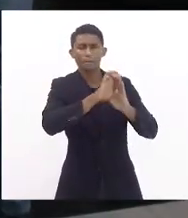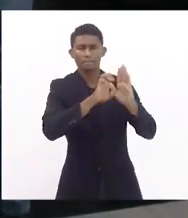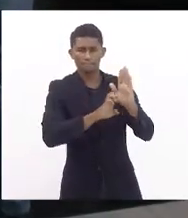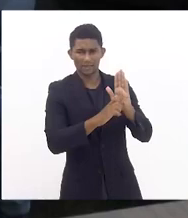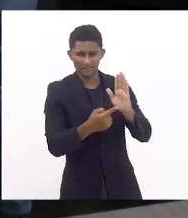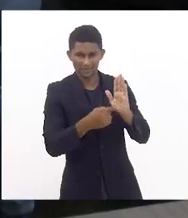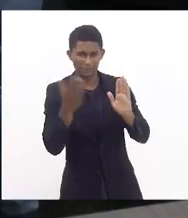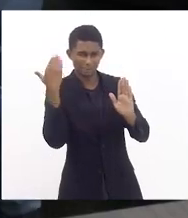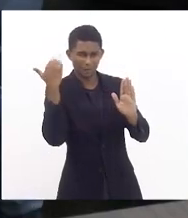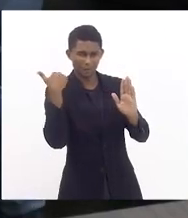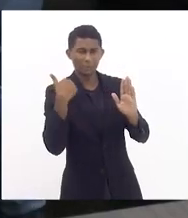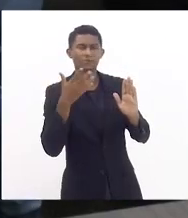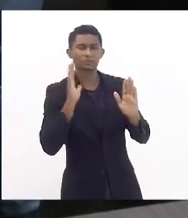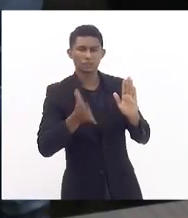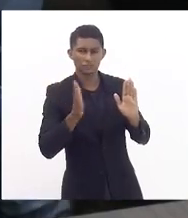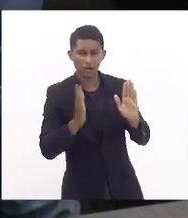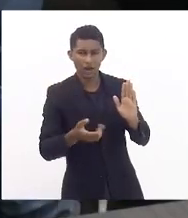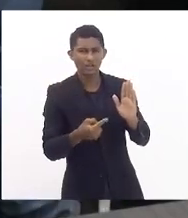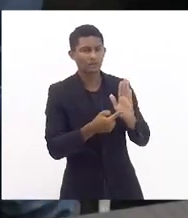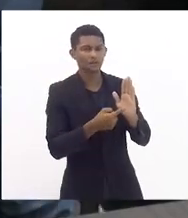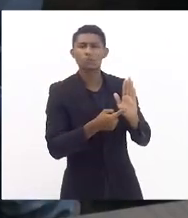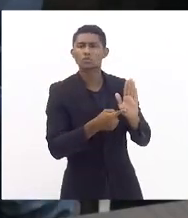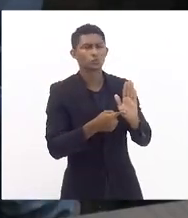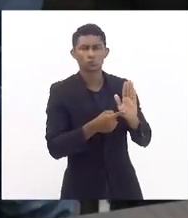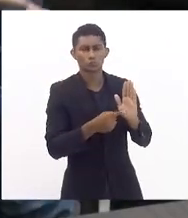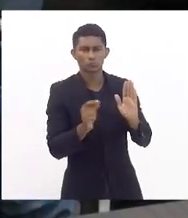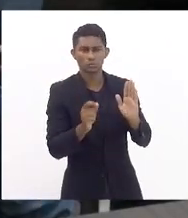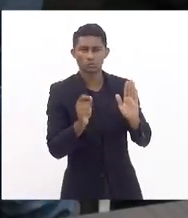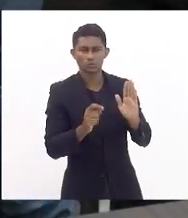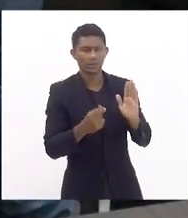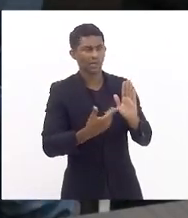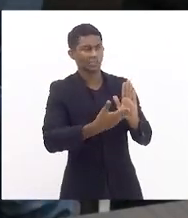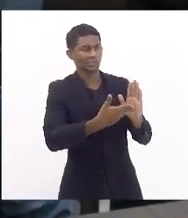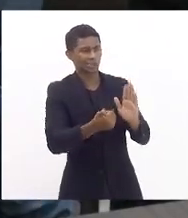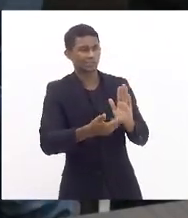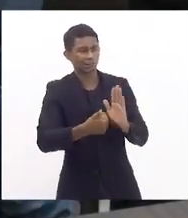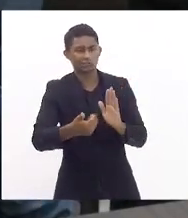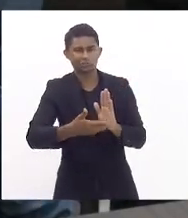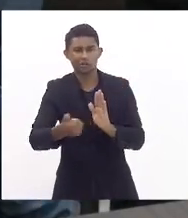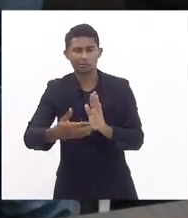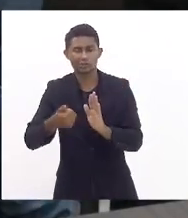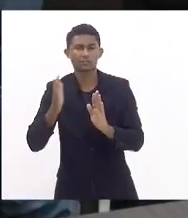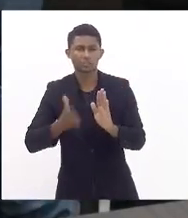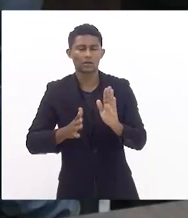foram, pela liderança de governo, o encaminhamento para retirar as emendas,